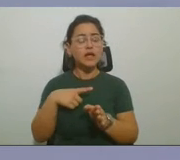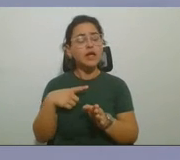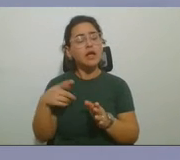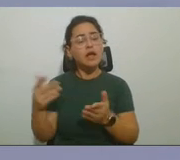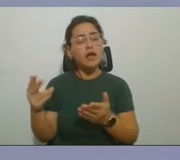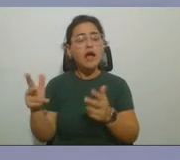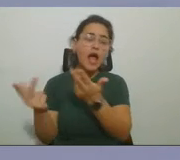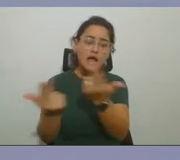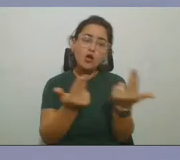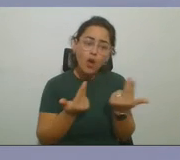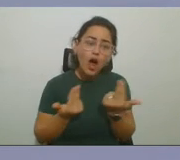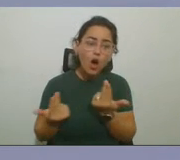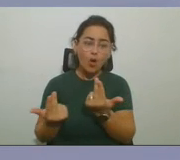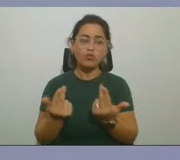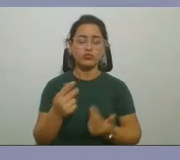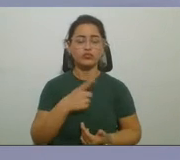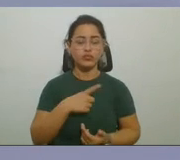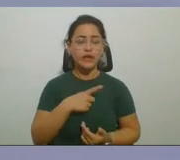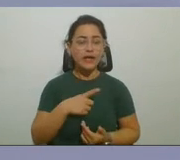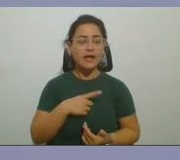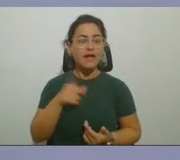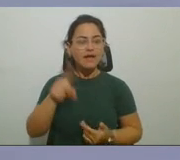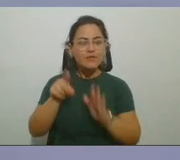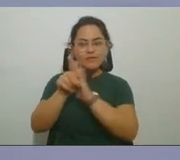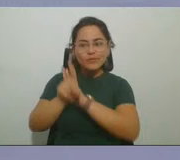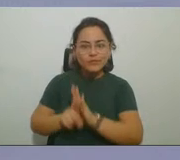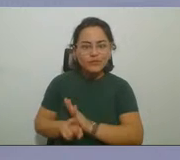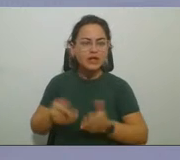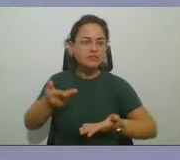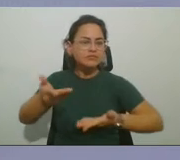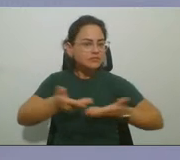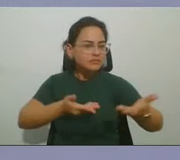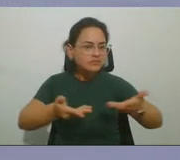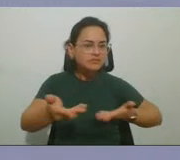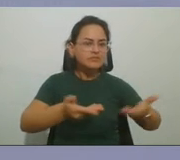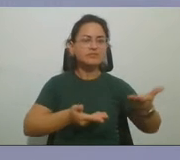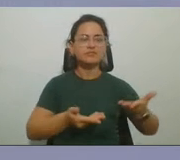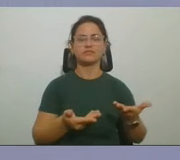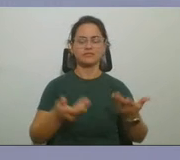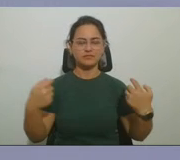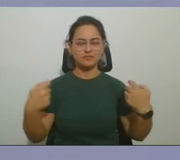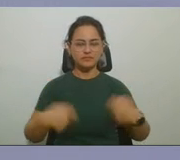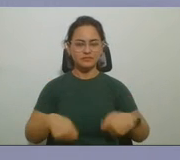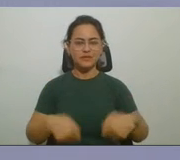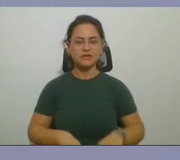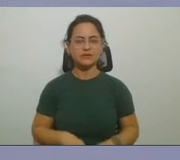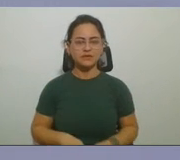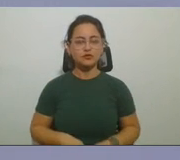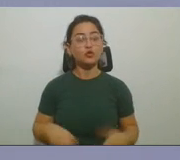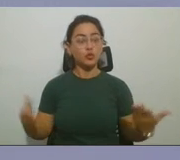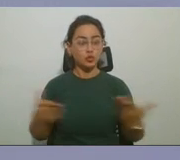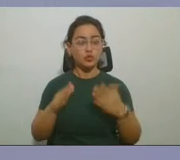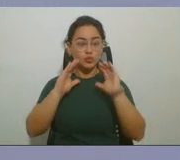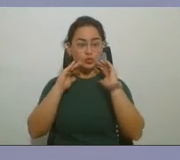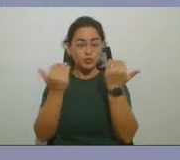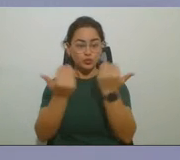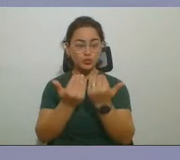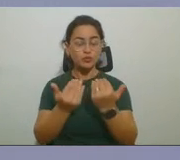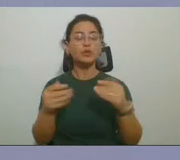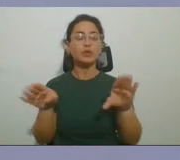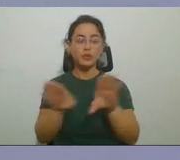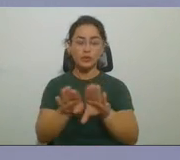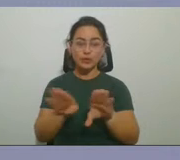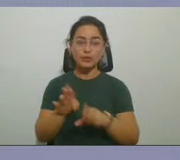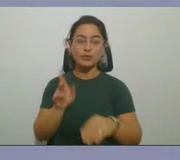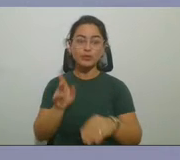análises compartilhadas e ações solidárias, muitas delas promovidas nestes dias de encontros e